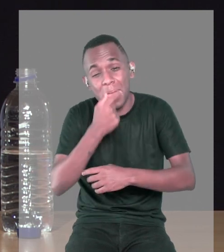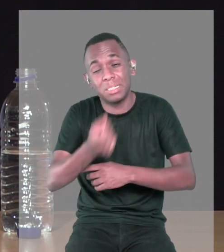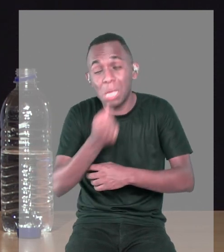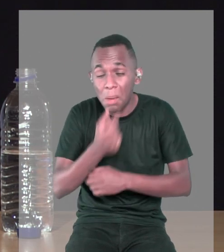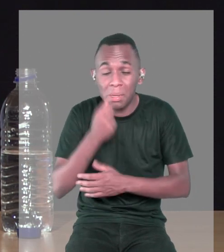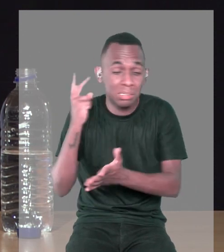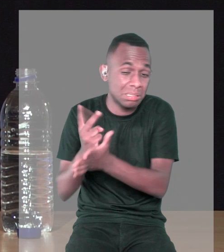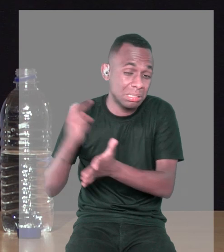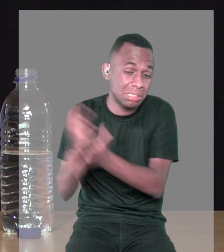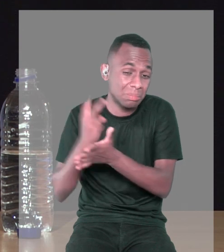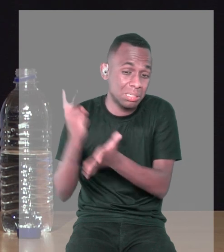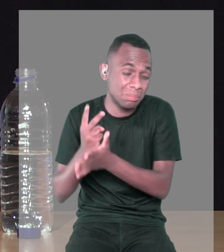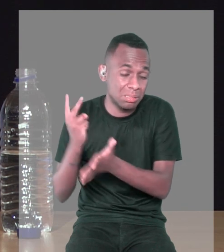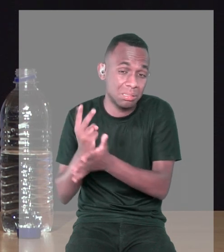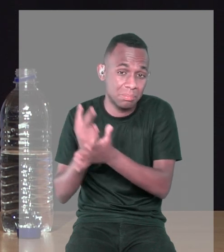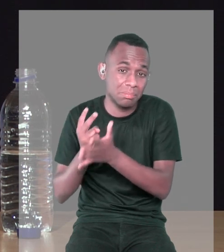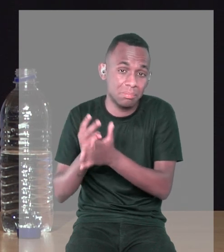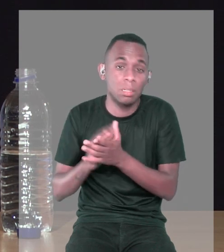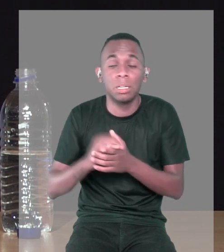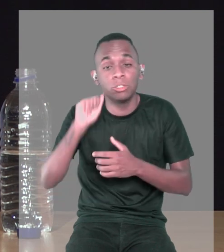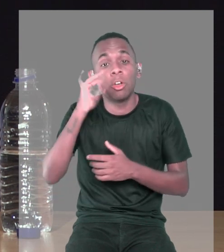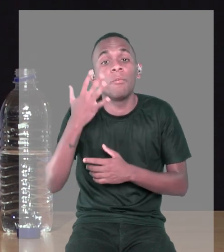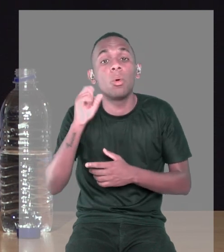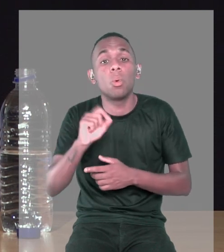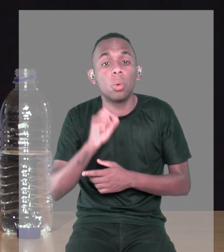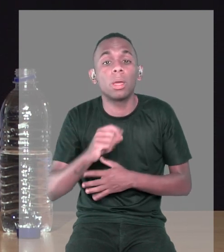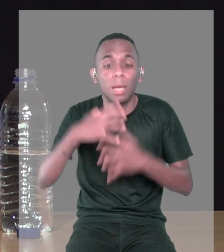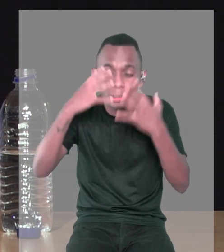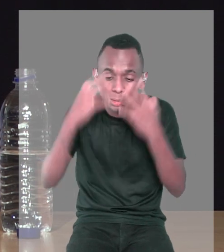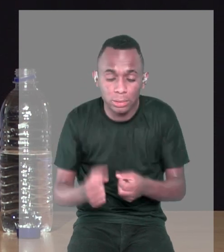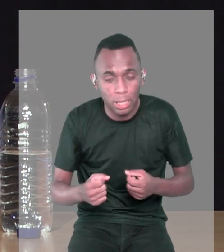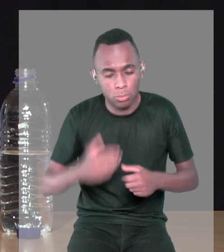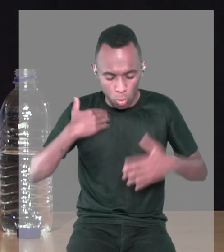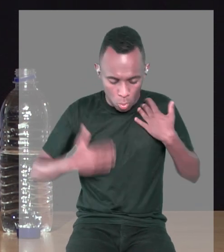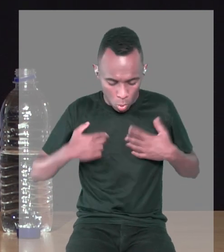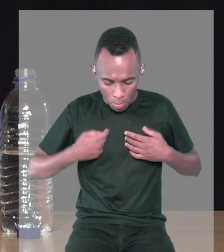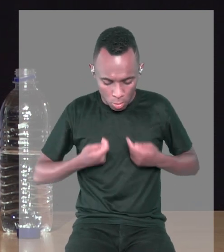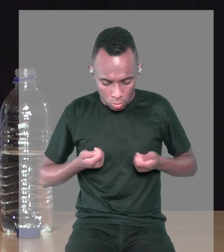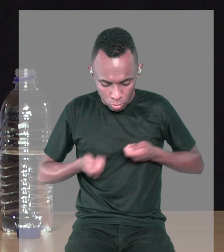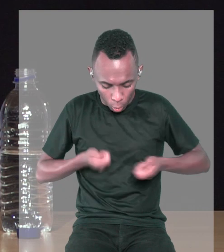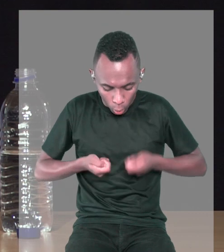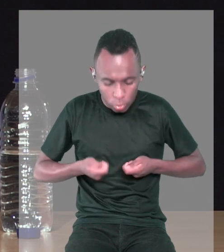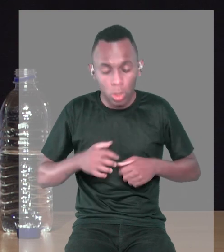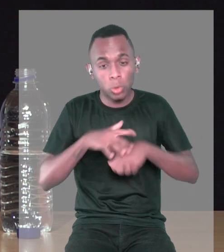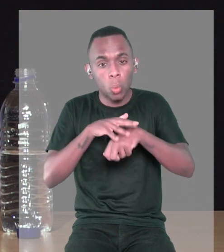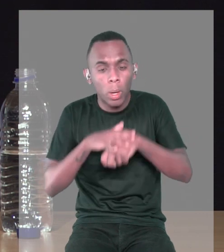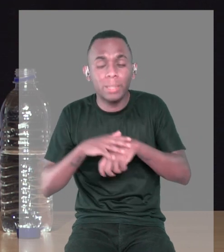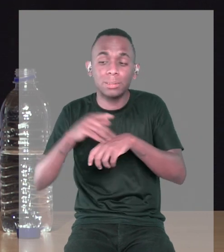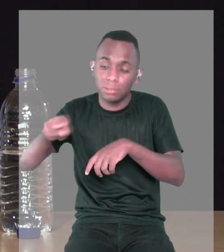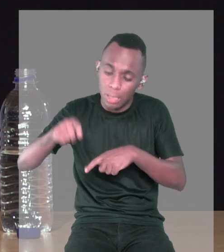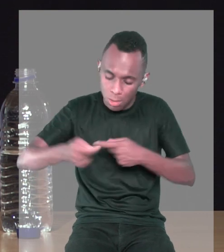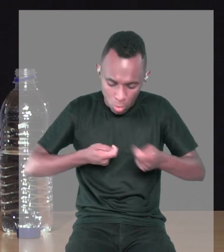com os analgésicos e a depender deles. Decidiu, então, assumir o controle do seu corpo, da